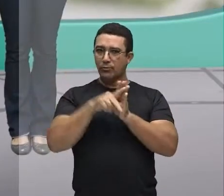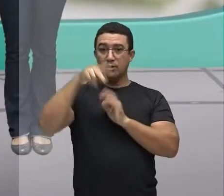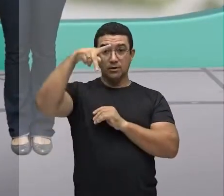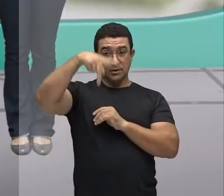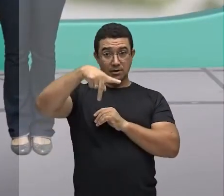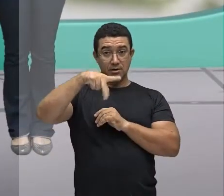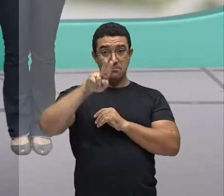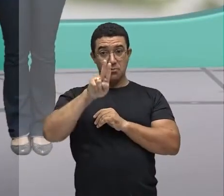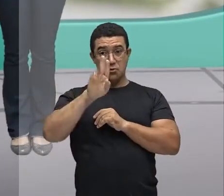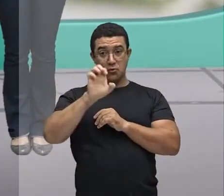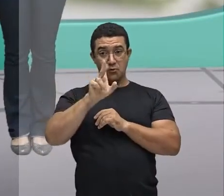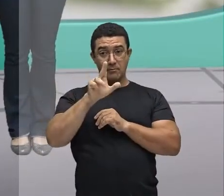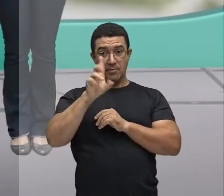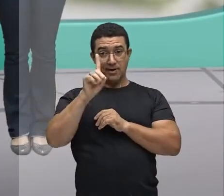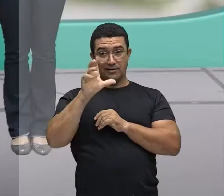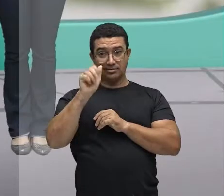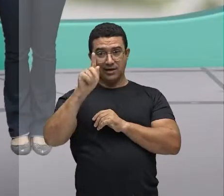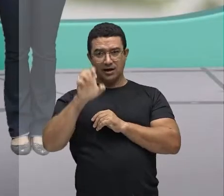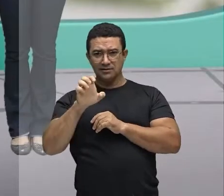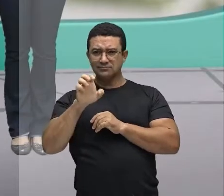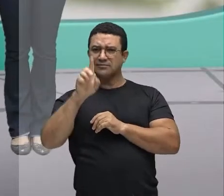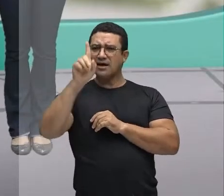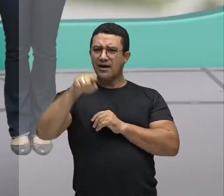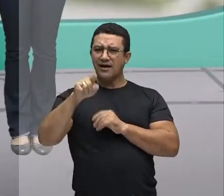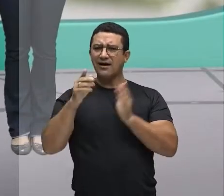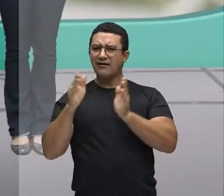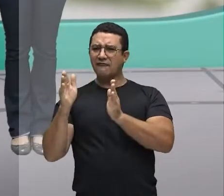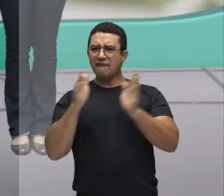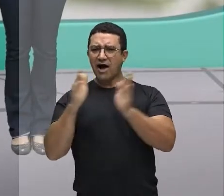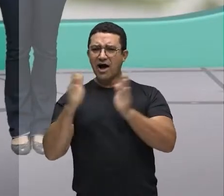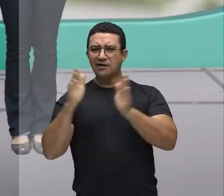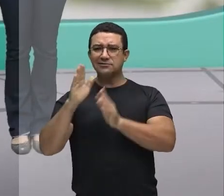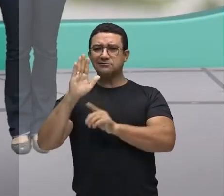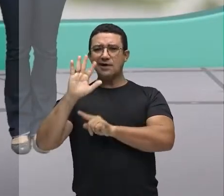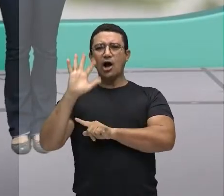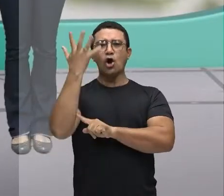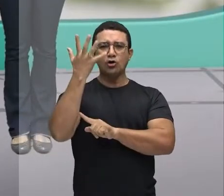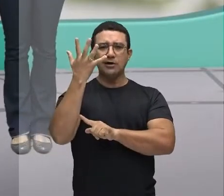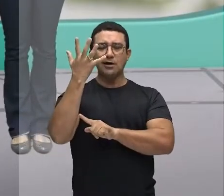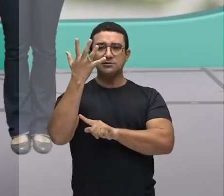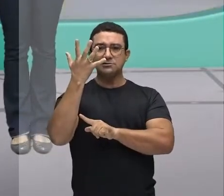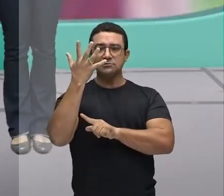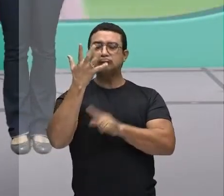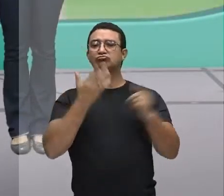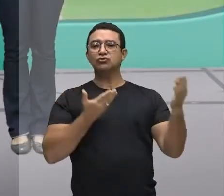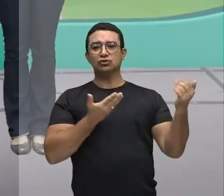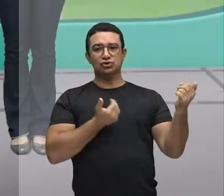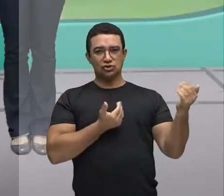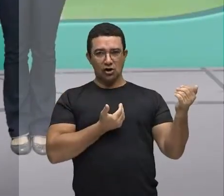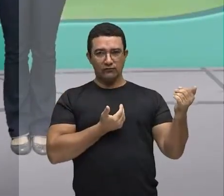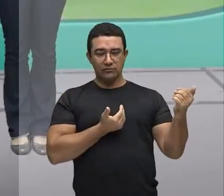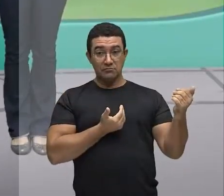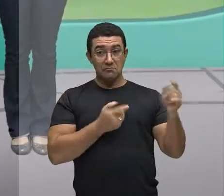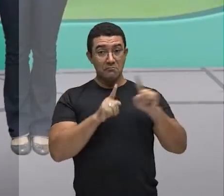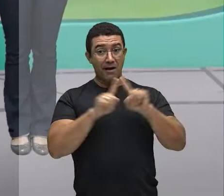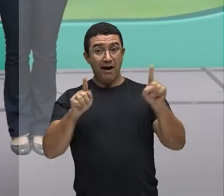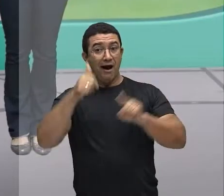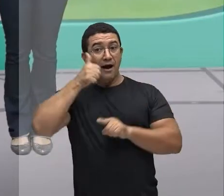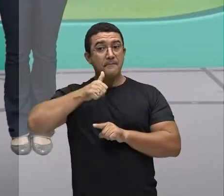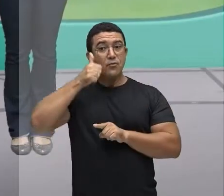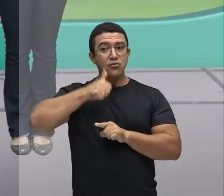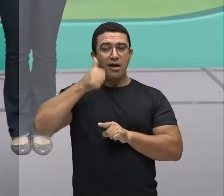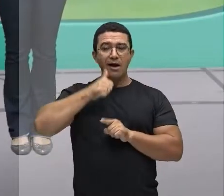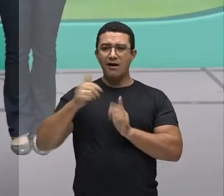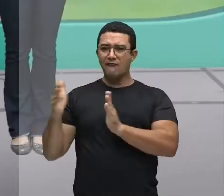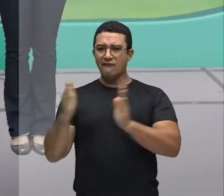puberdade? A puberdade é uma fase que ocorre normalmente durante a adolescência, sendo que nas meninas essa fase ela